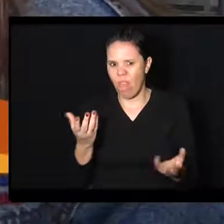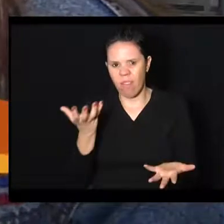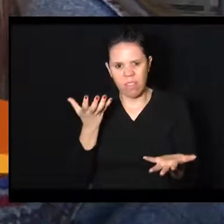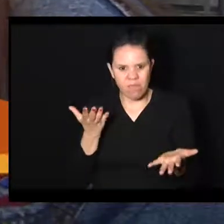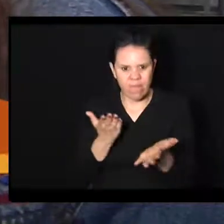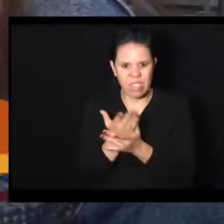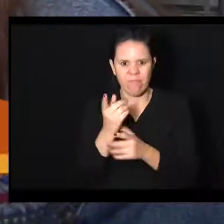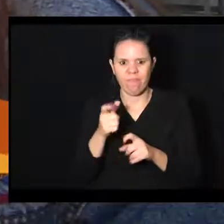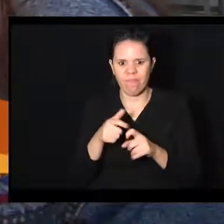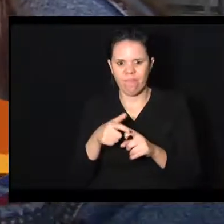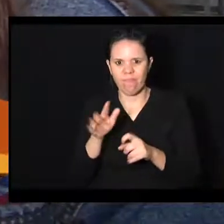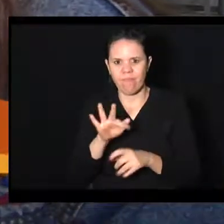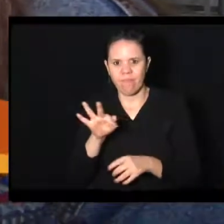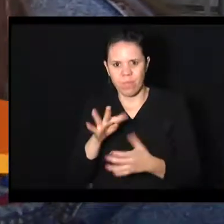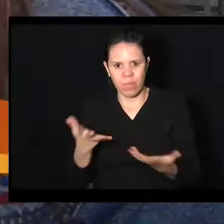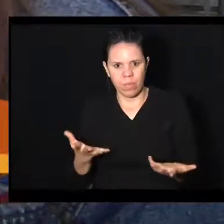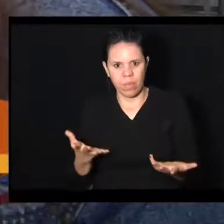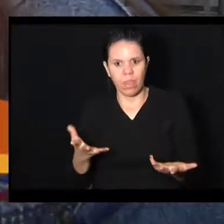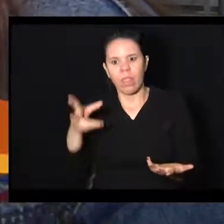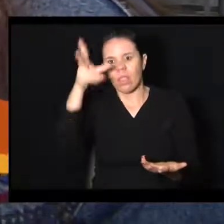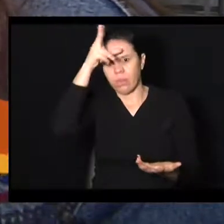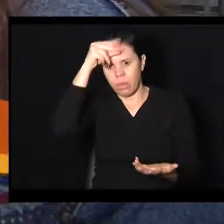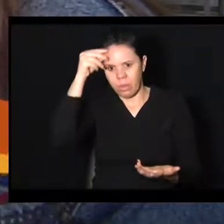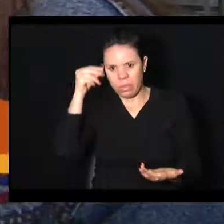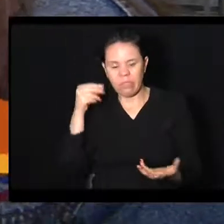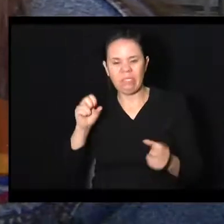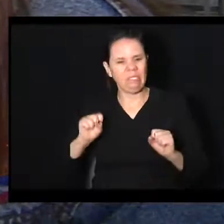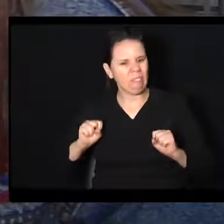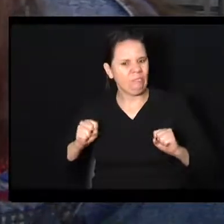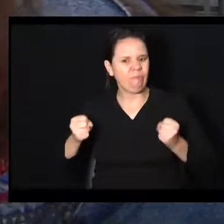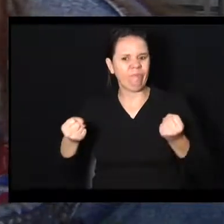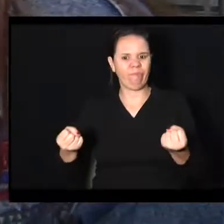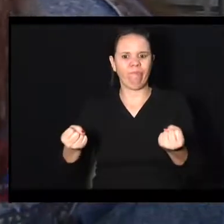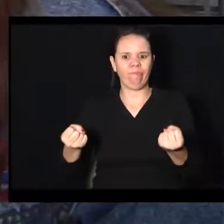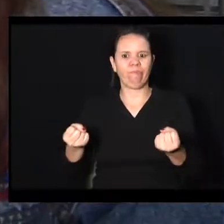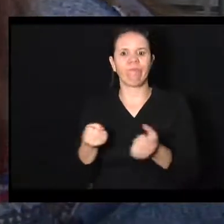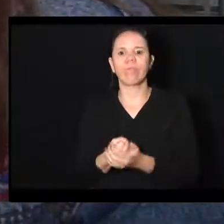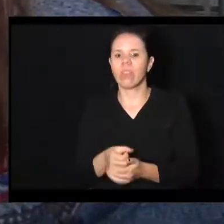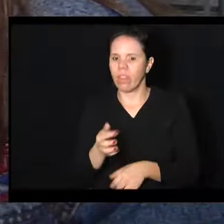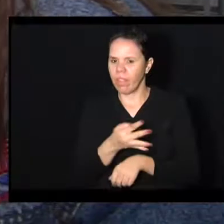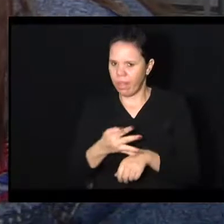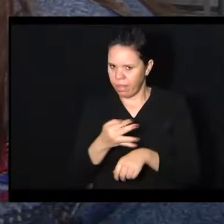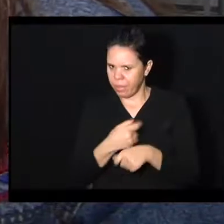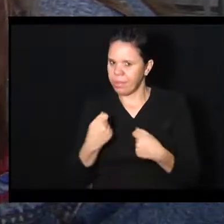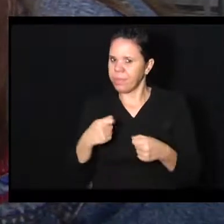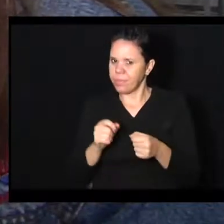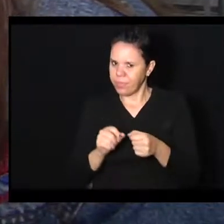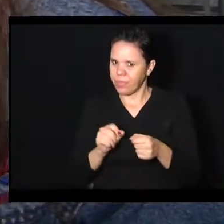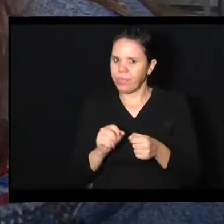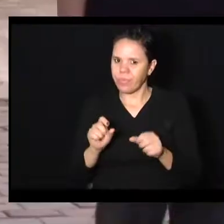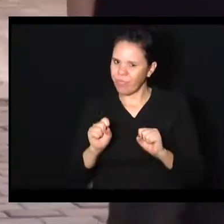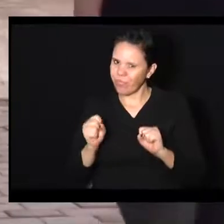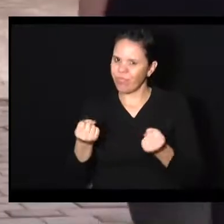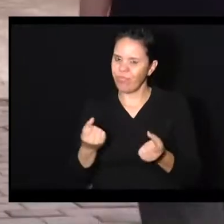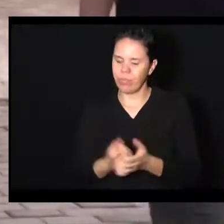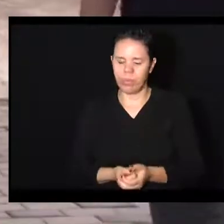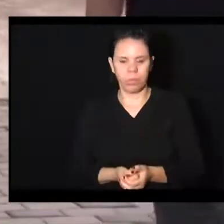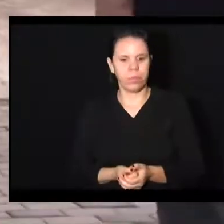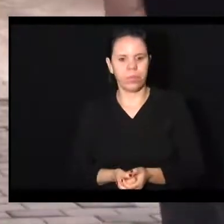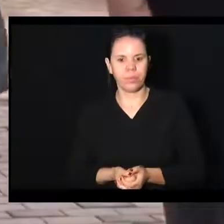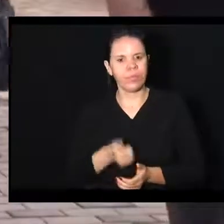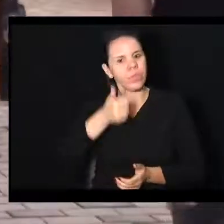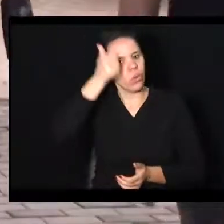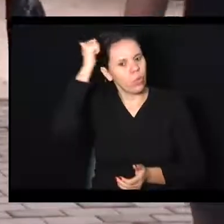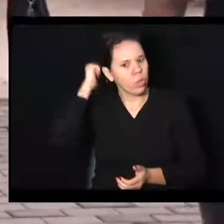faculdade de medicina, numa faculdade pública, precisa de muito esforço. Então, as férias também faz parte desse esforço. O vestibular